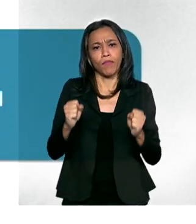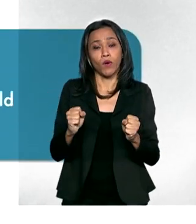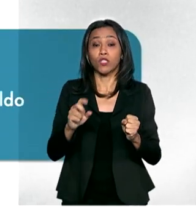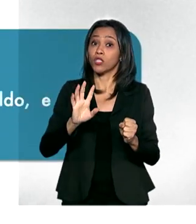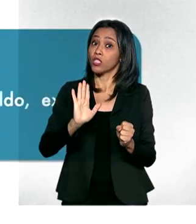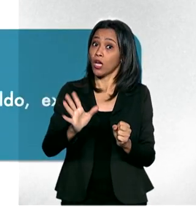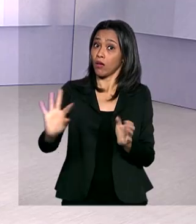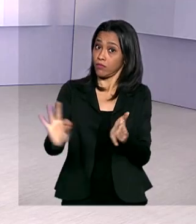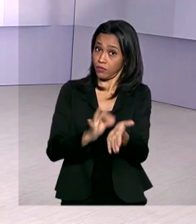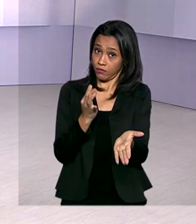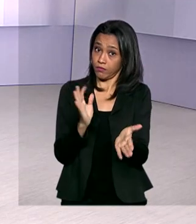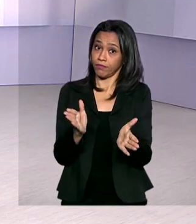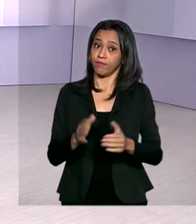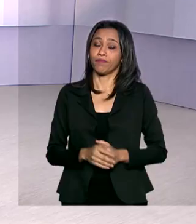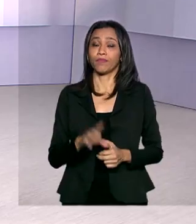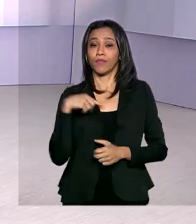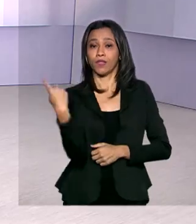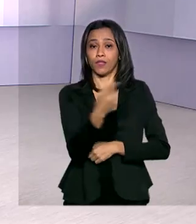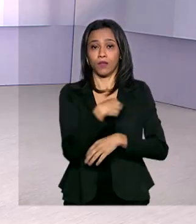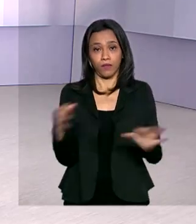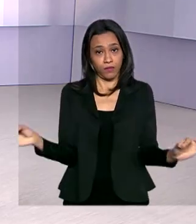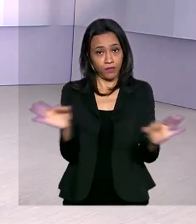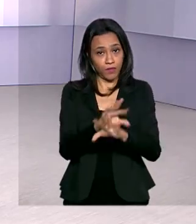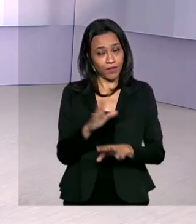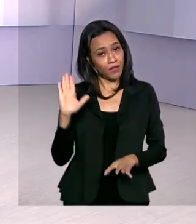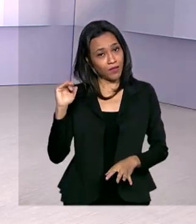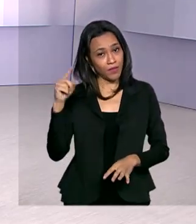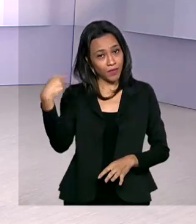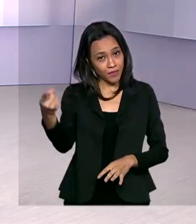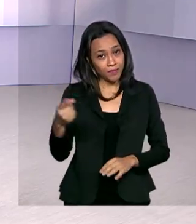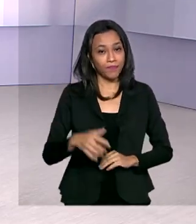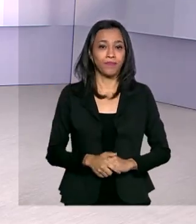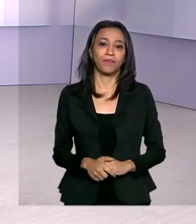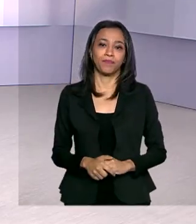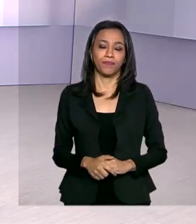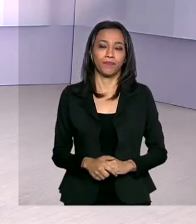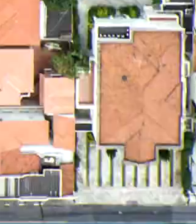cadastrados. A gente termina aqui. Até a próxima edição.